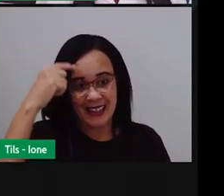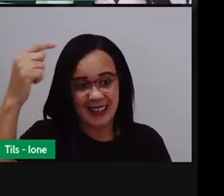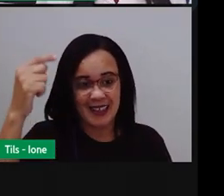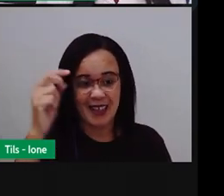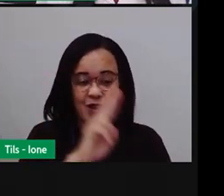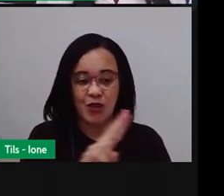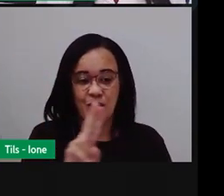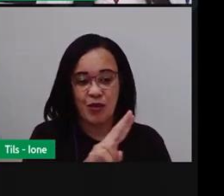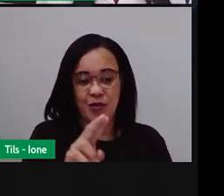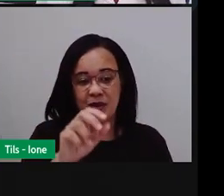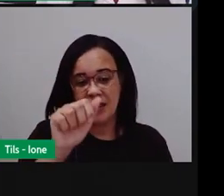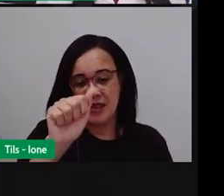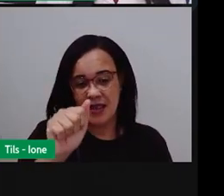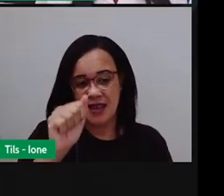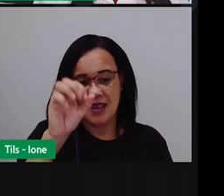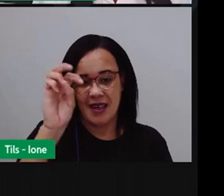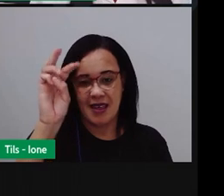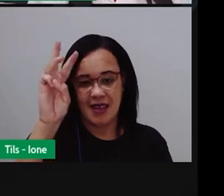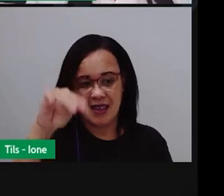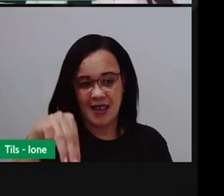amendoim.